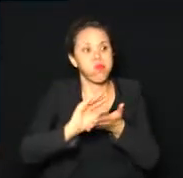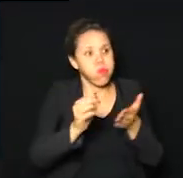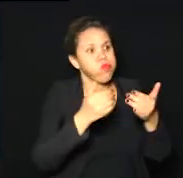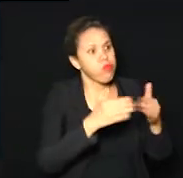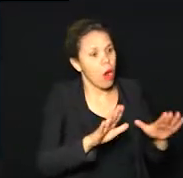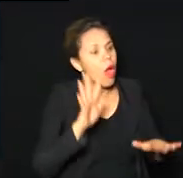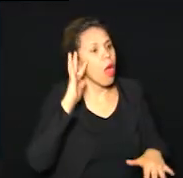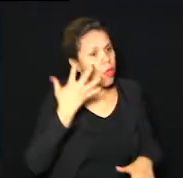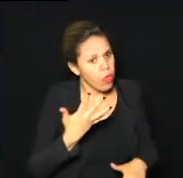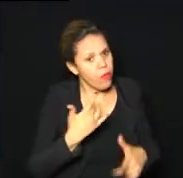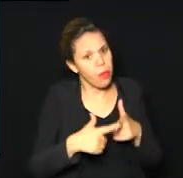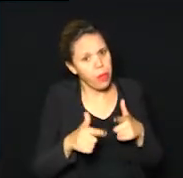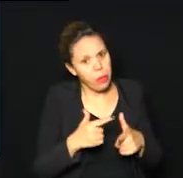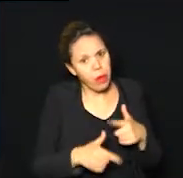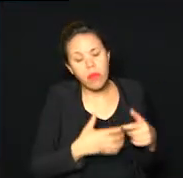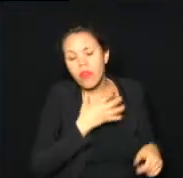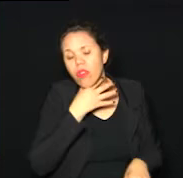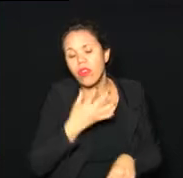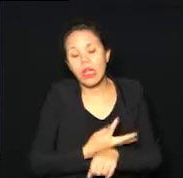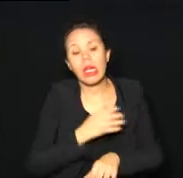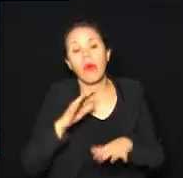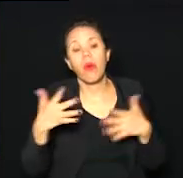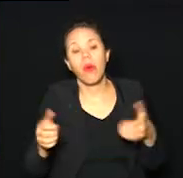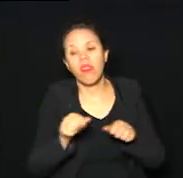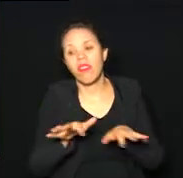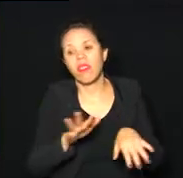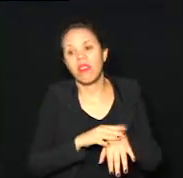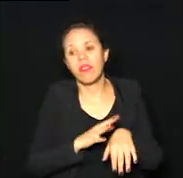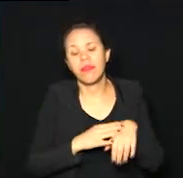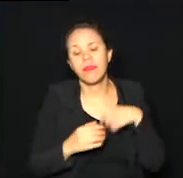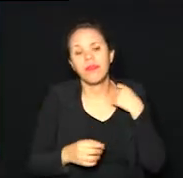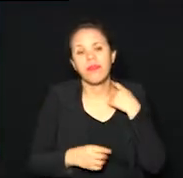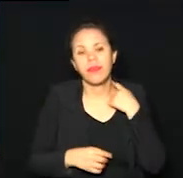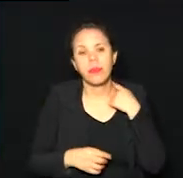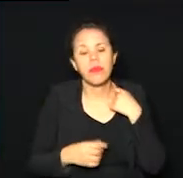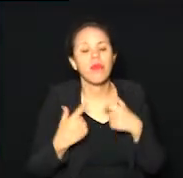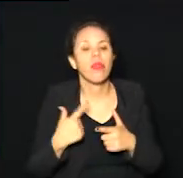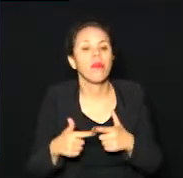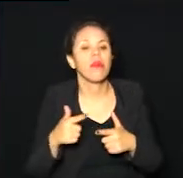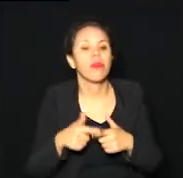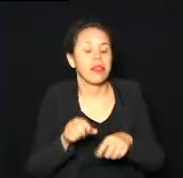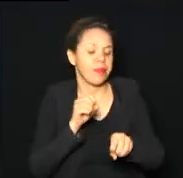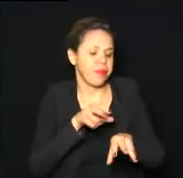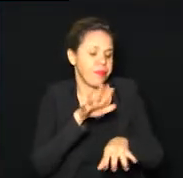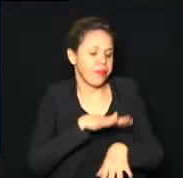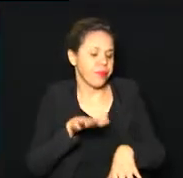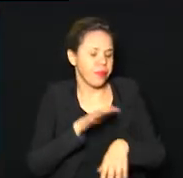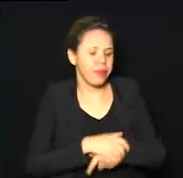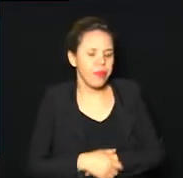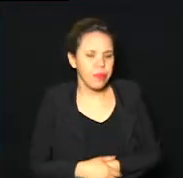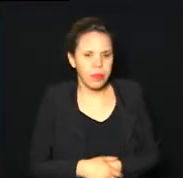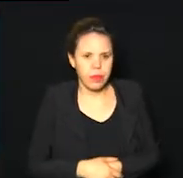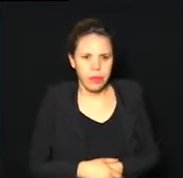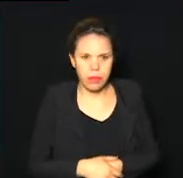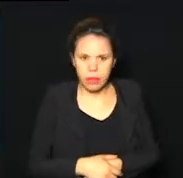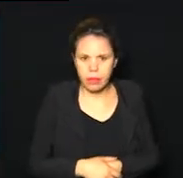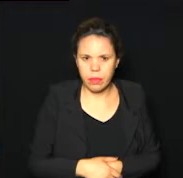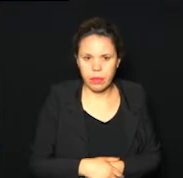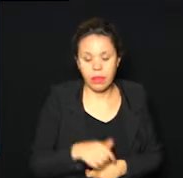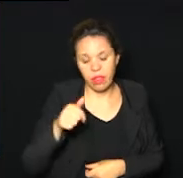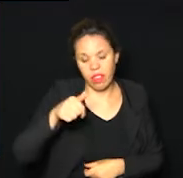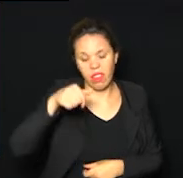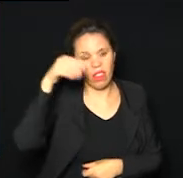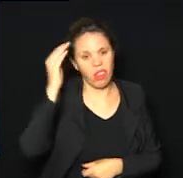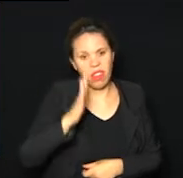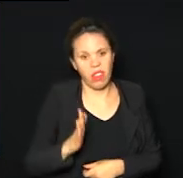resolver a crise, seja da pandemia, seja problemas educacionais, e aqui no